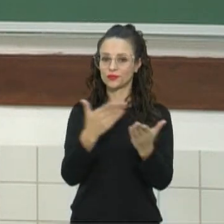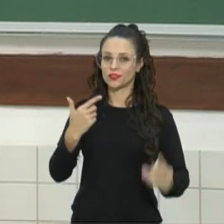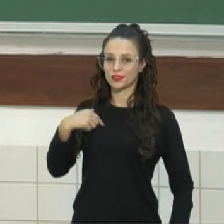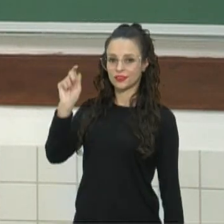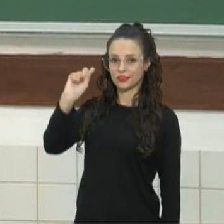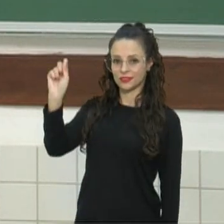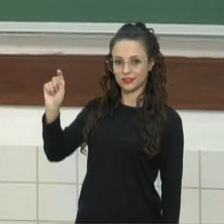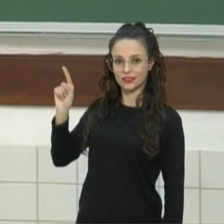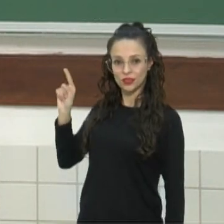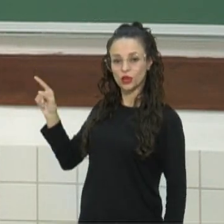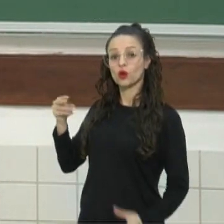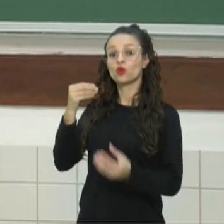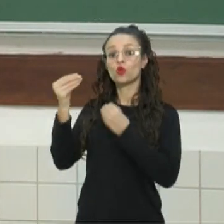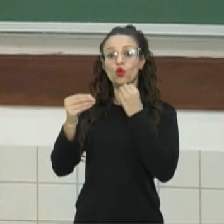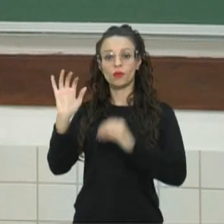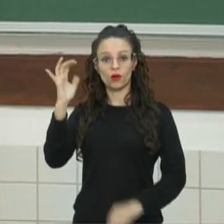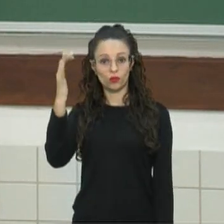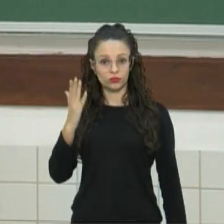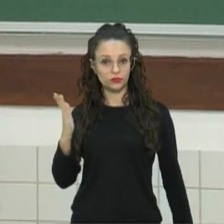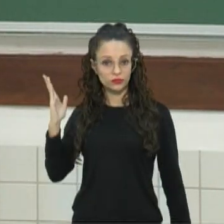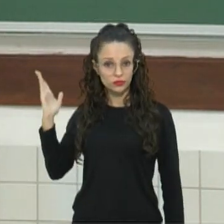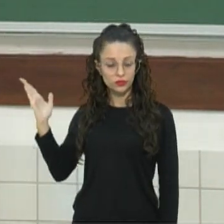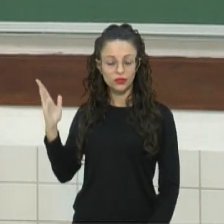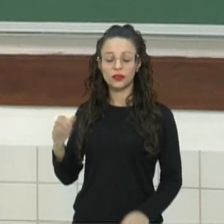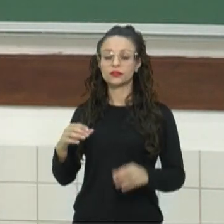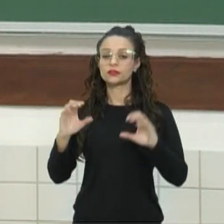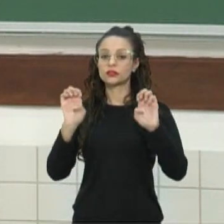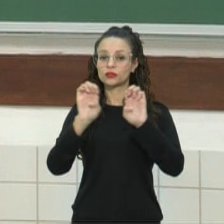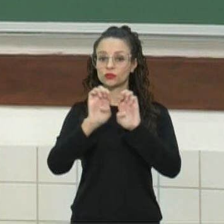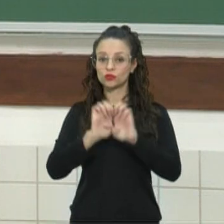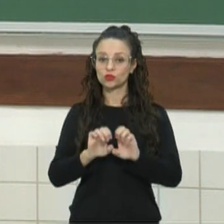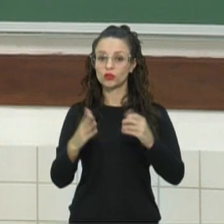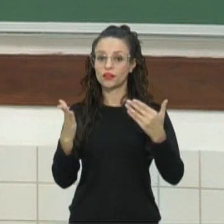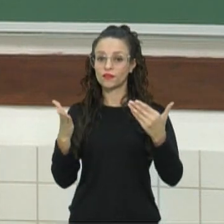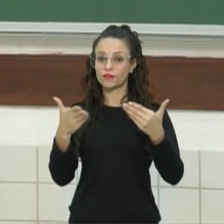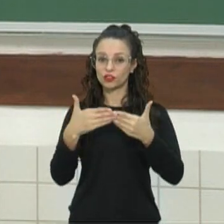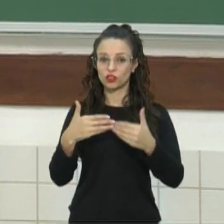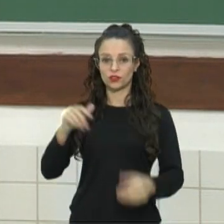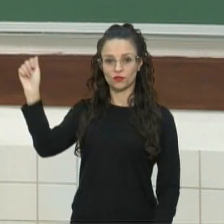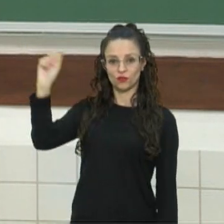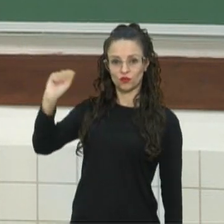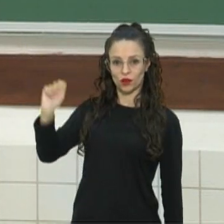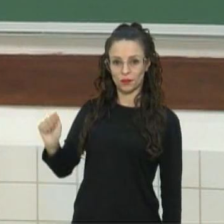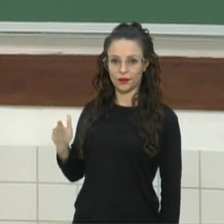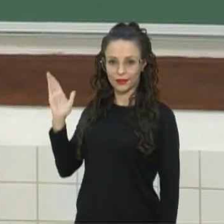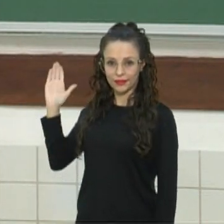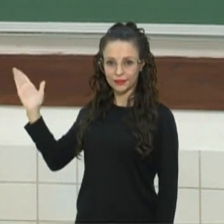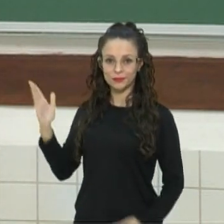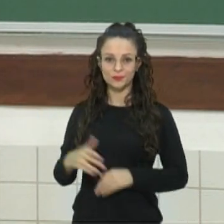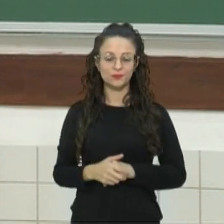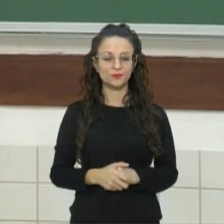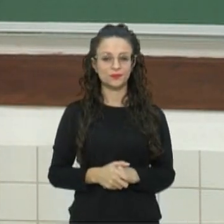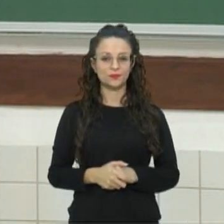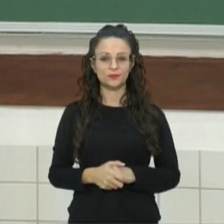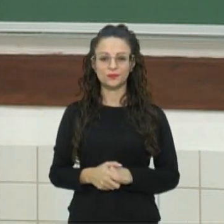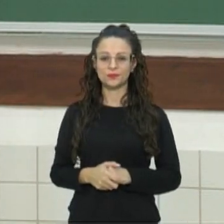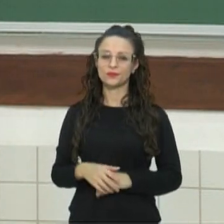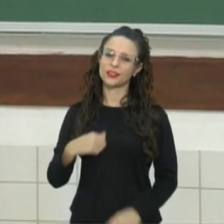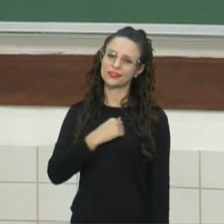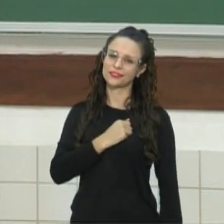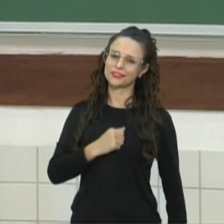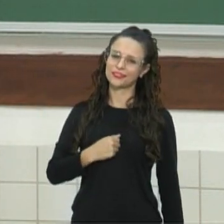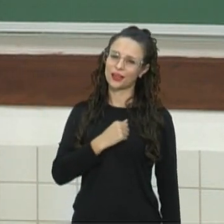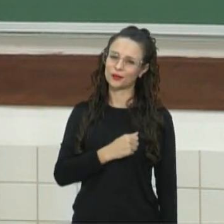quadro como que isso pode acontecer em cadeias fechadas. Eu vou apagar aqui, olha só, ô, saudade